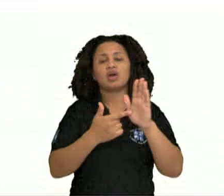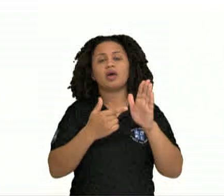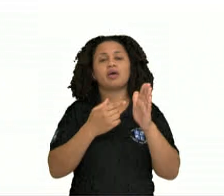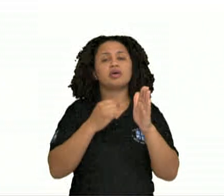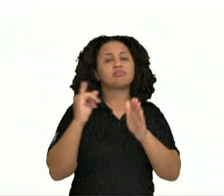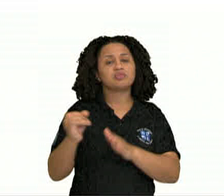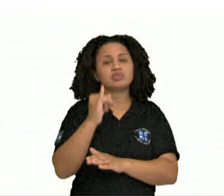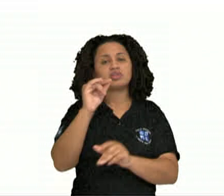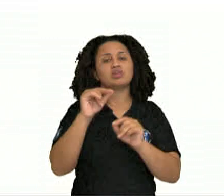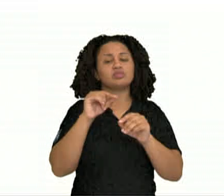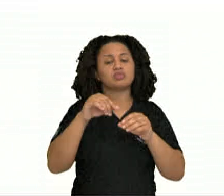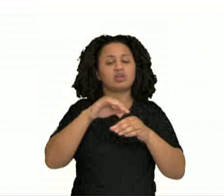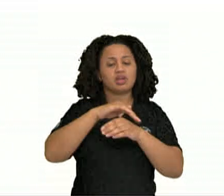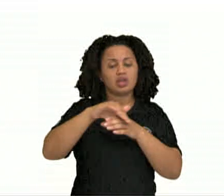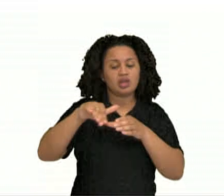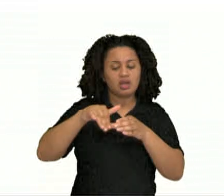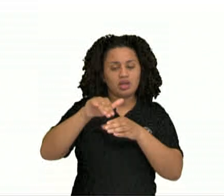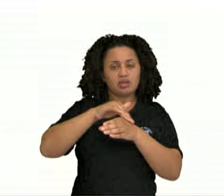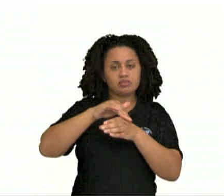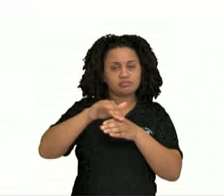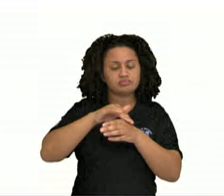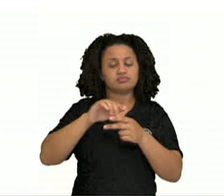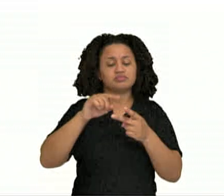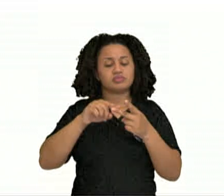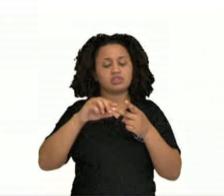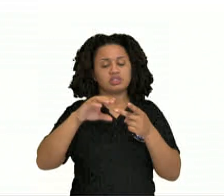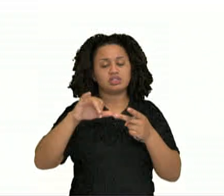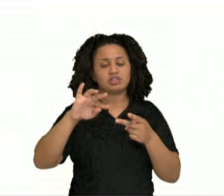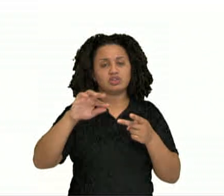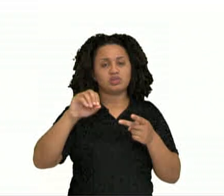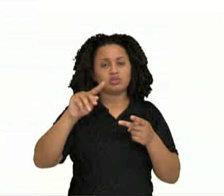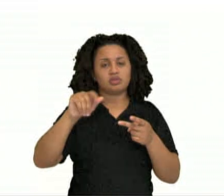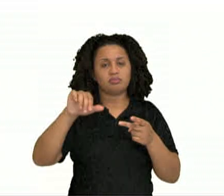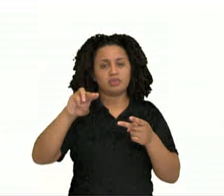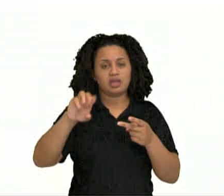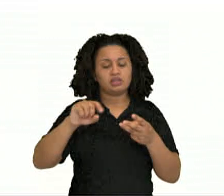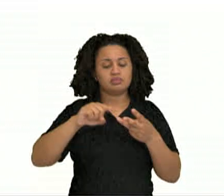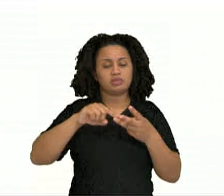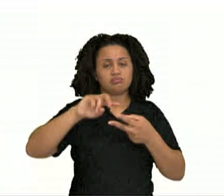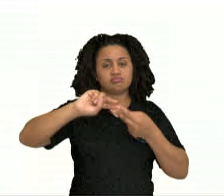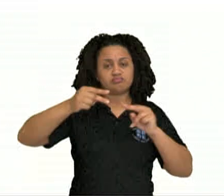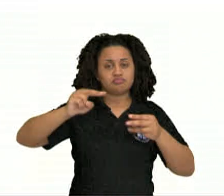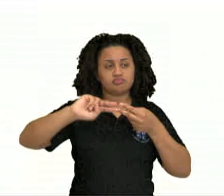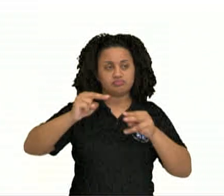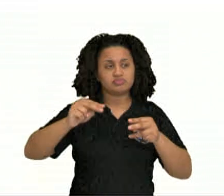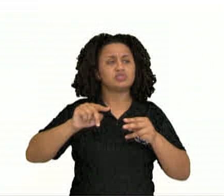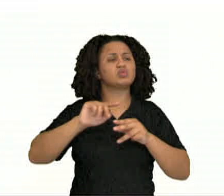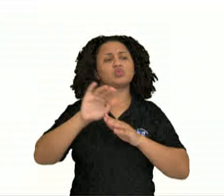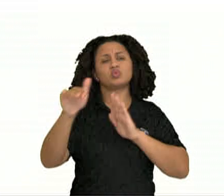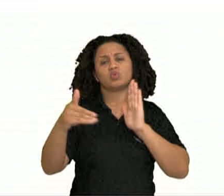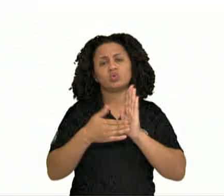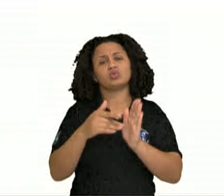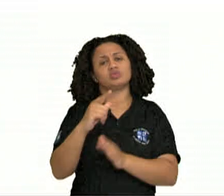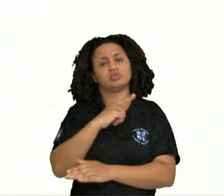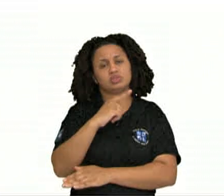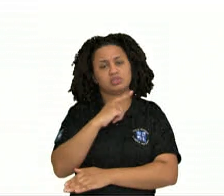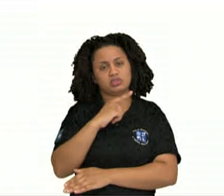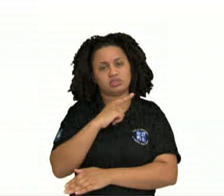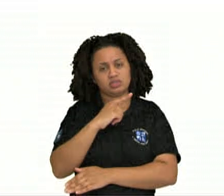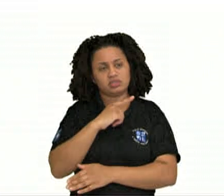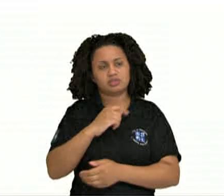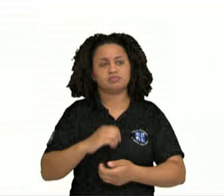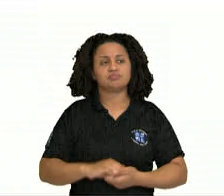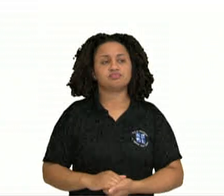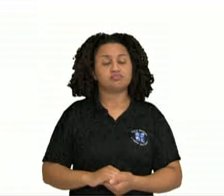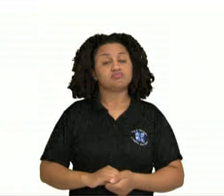a membrana plasmática o citoplasma e material genético isso daqui você vai ver em todas elas certo